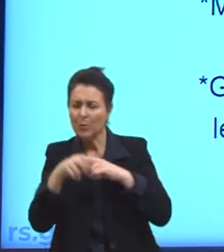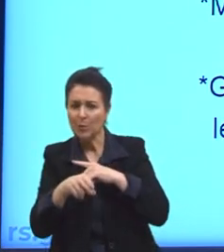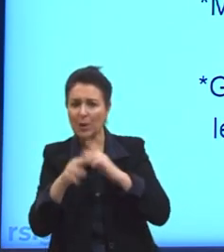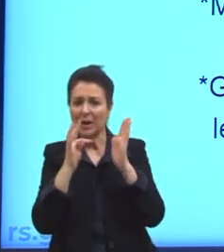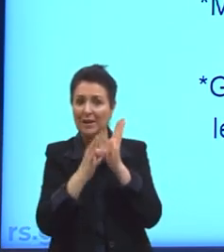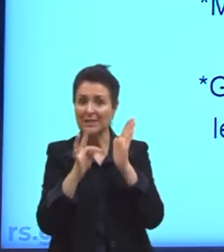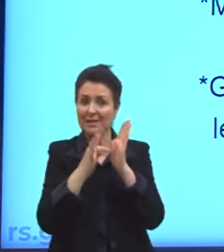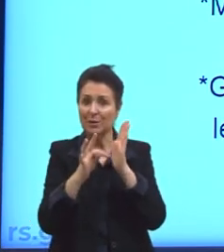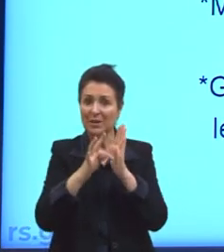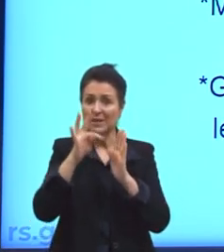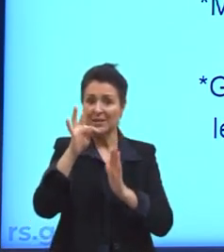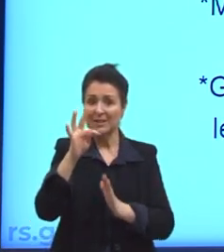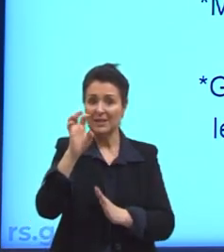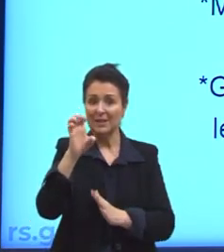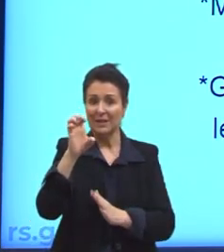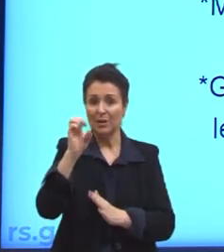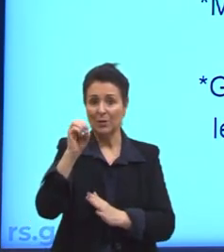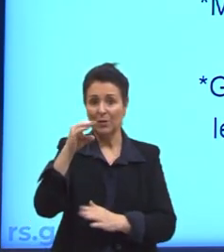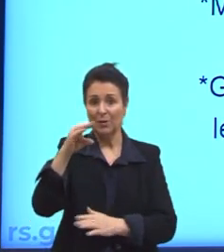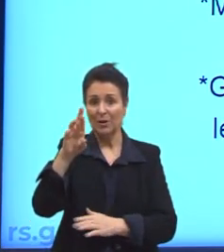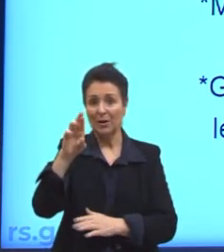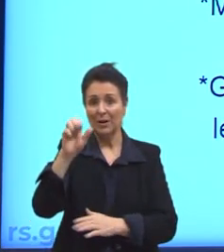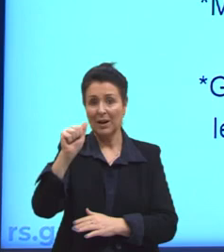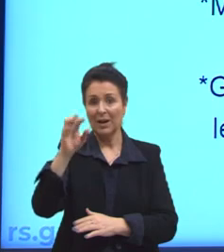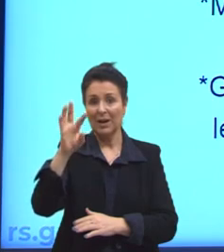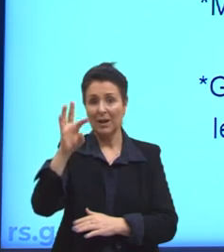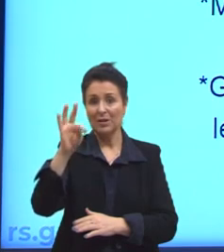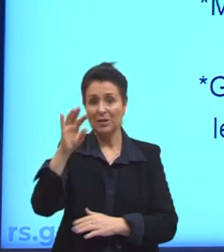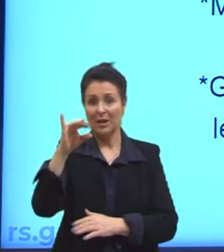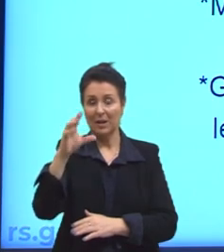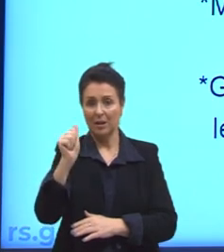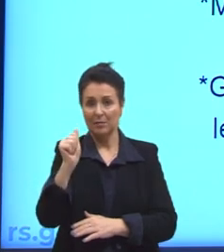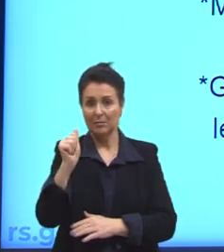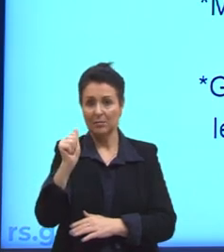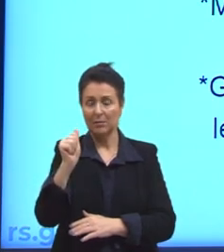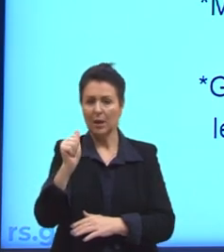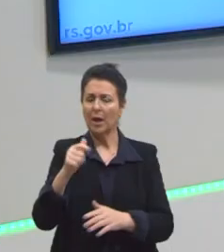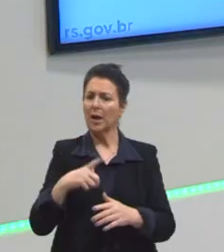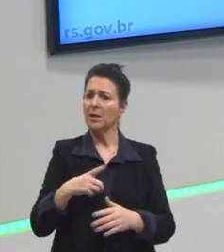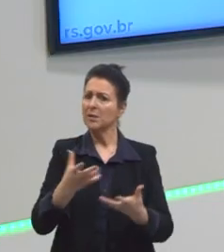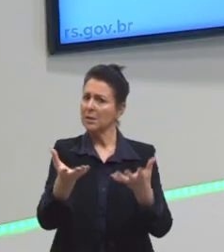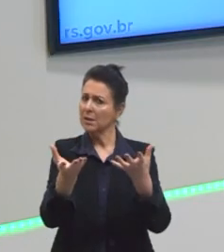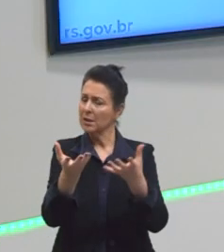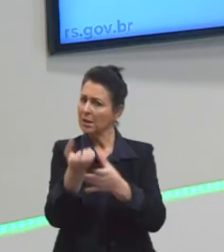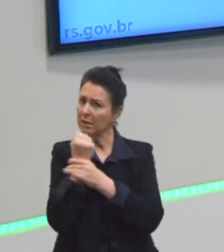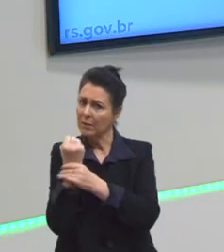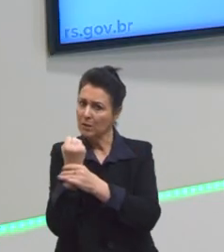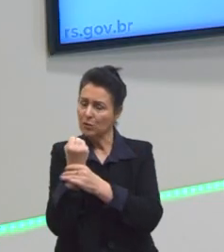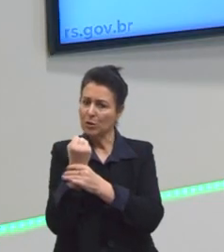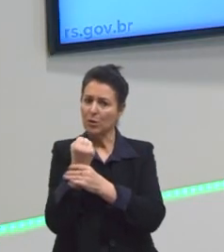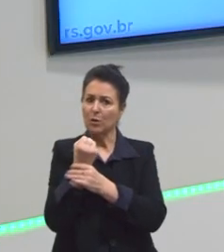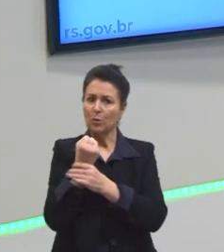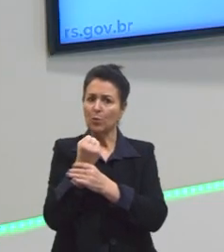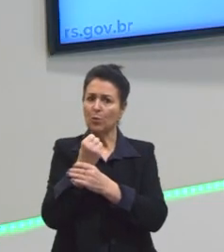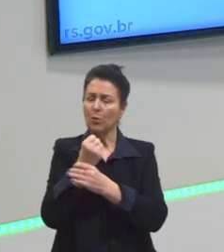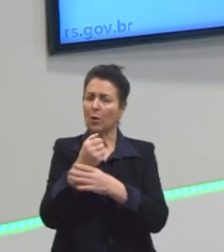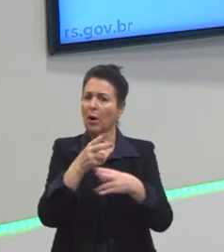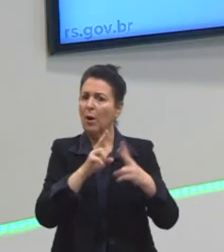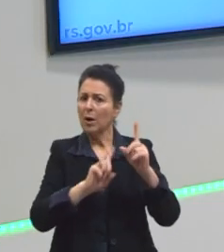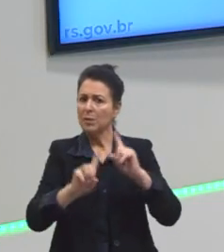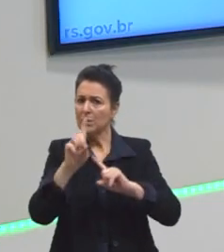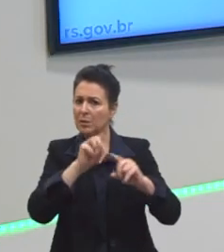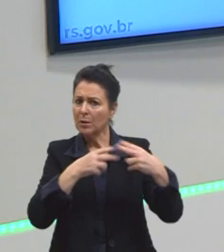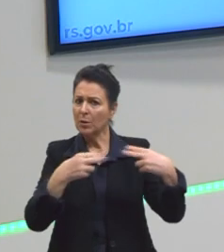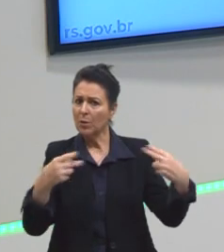tem um práticas você e por uma uma política laica não é por isso que o gente comentou esse lado isso da questão né até que ponto a